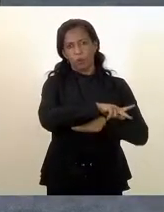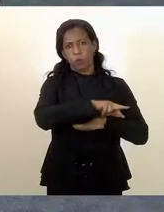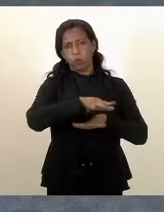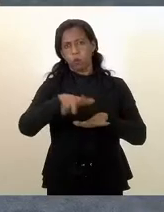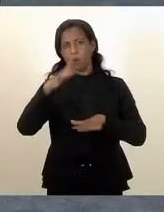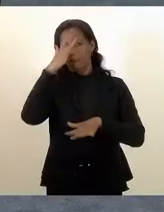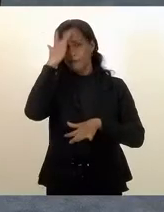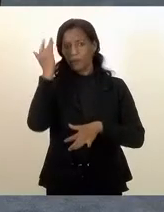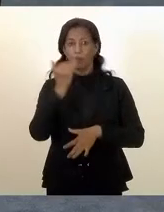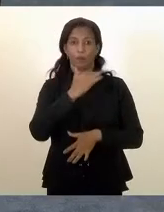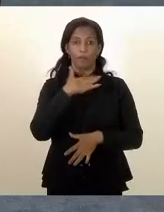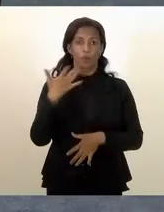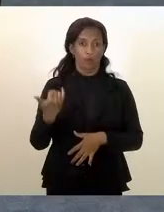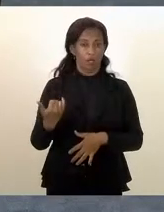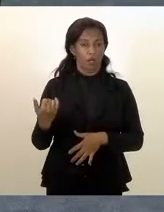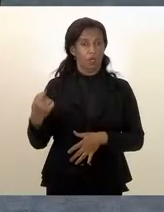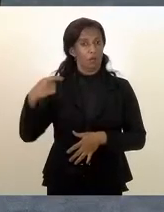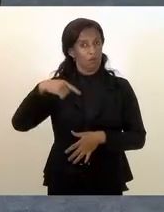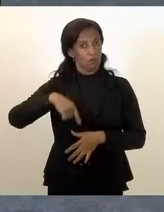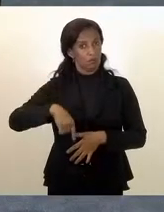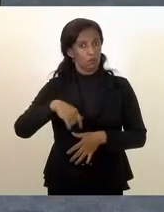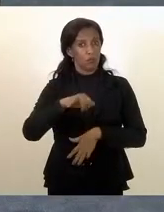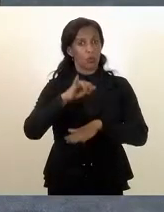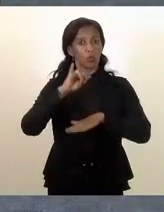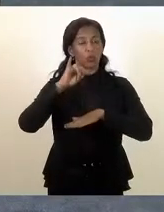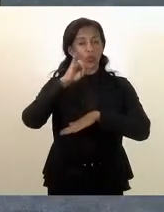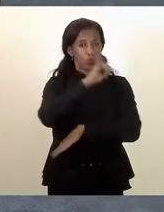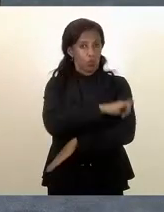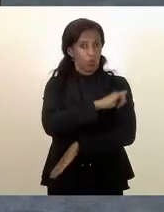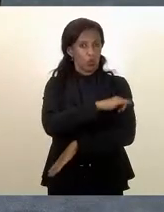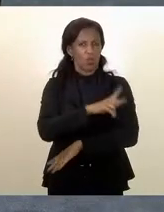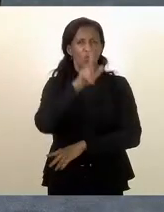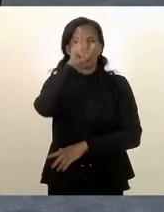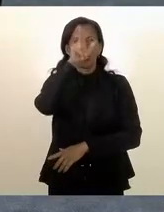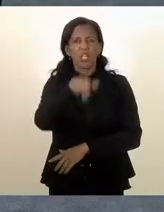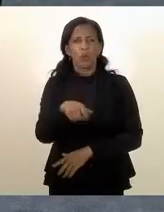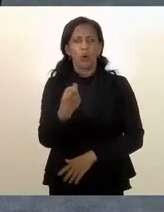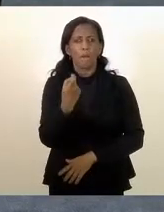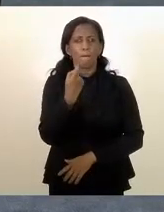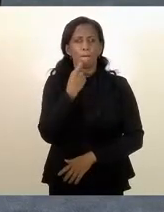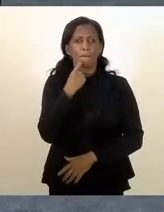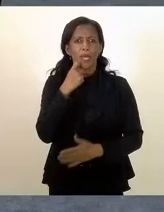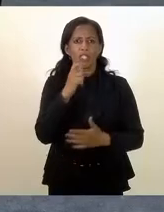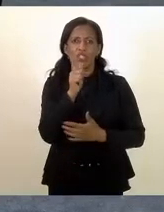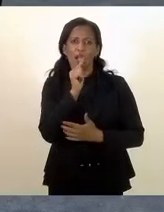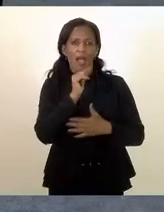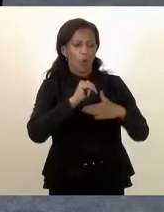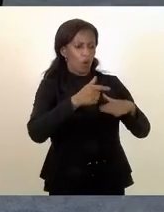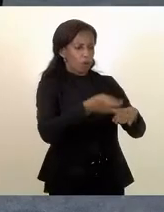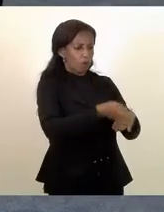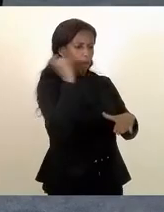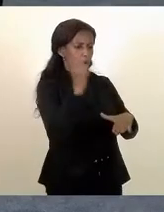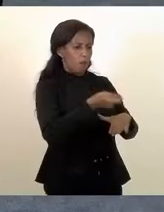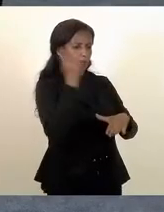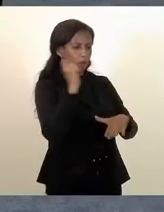morreram no município do Rio de Janeiro igual peixe fora da água sem ter a oportunidade de ter